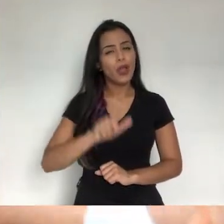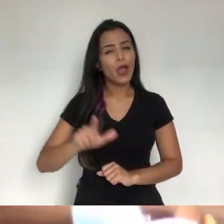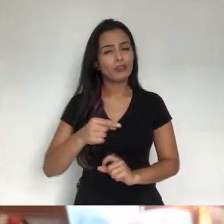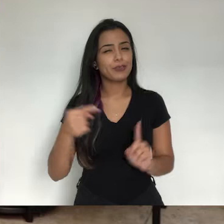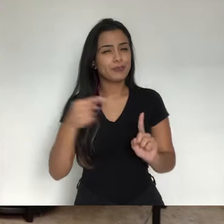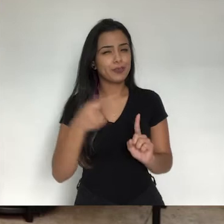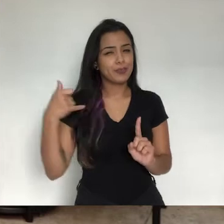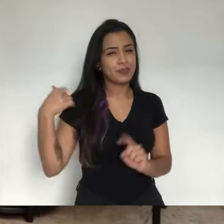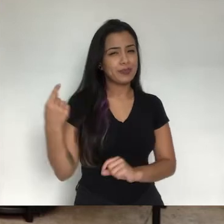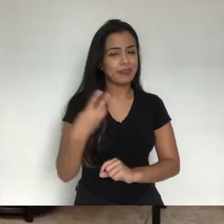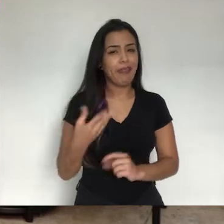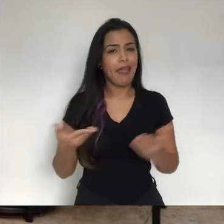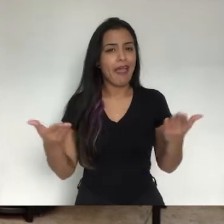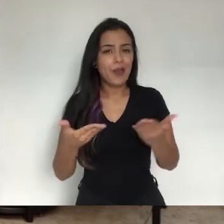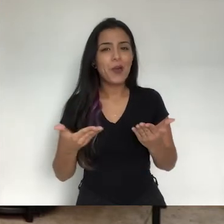mais velho